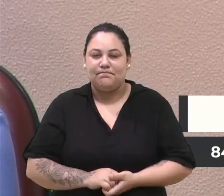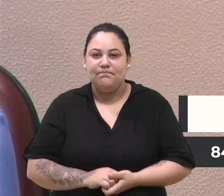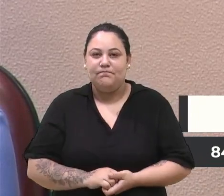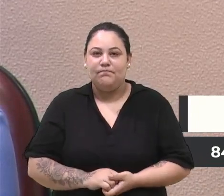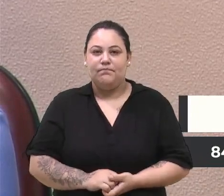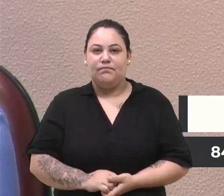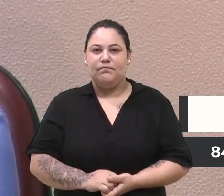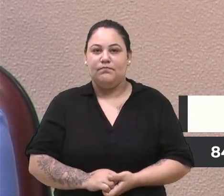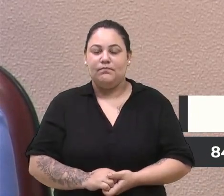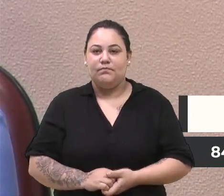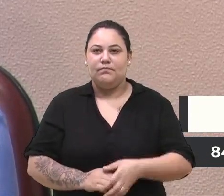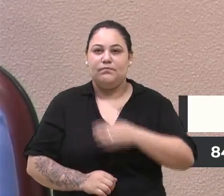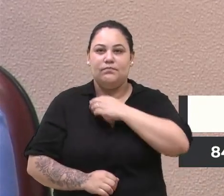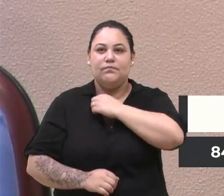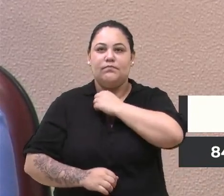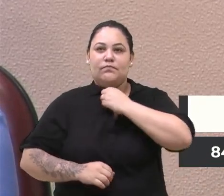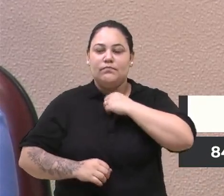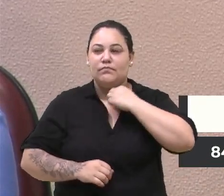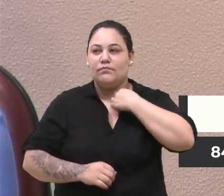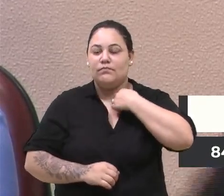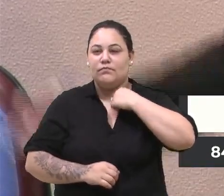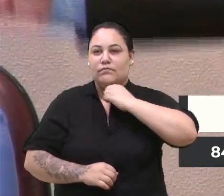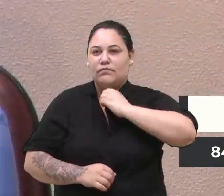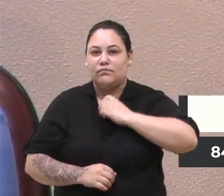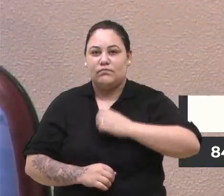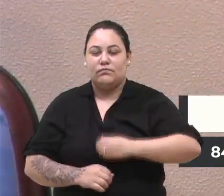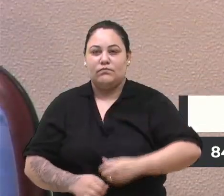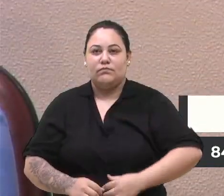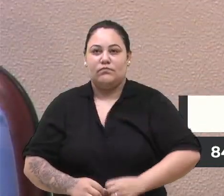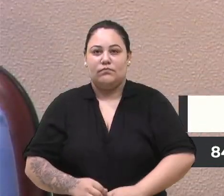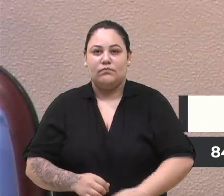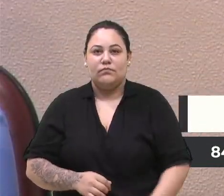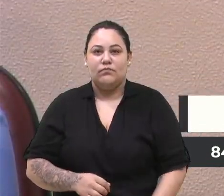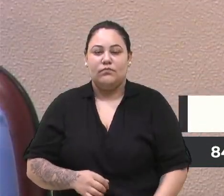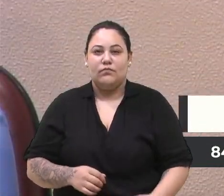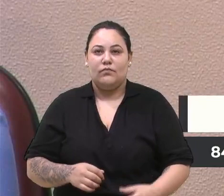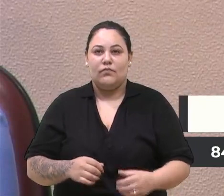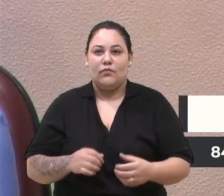GTC, o Conselho do Idoso, nós tivemos aqui essa semana com o Frei Jaime.